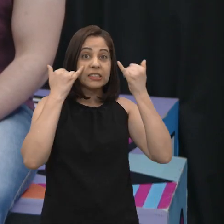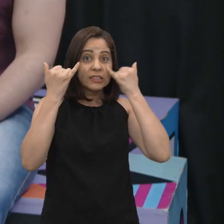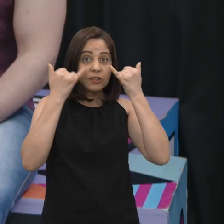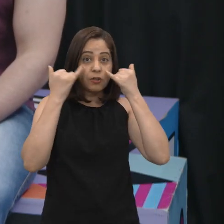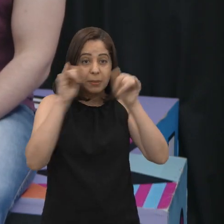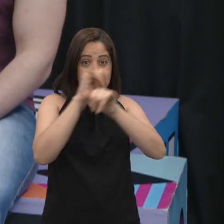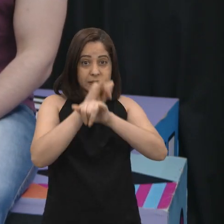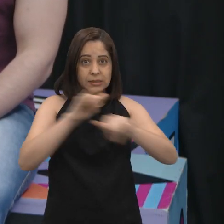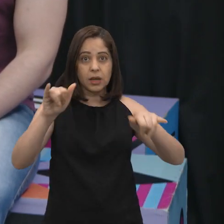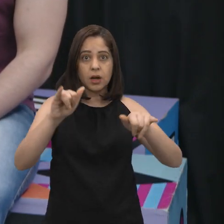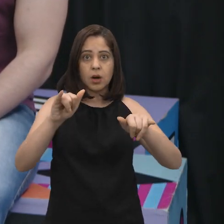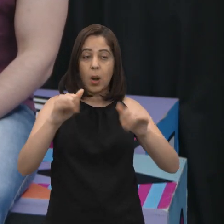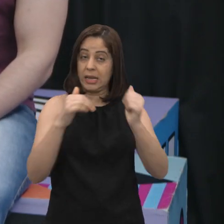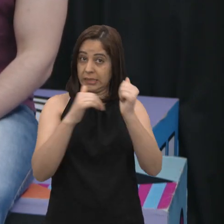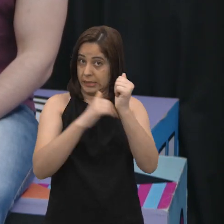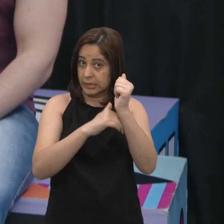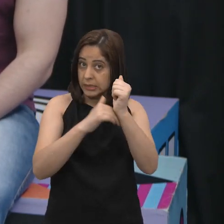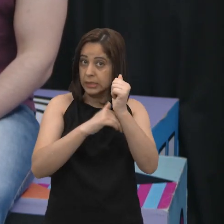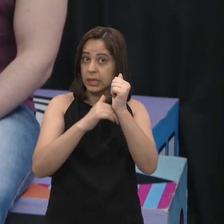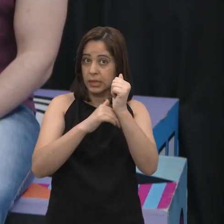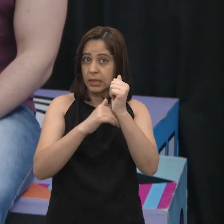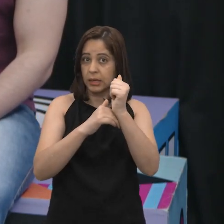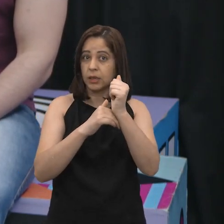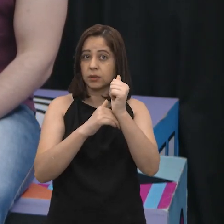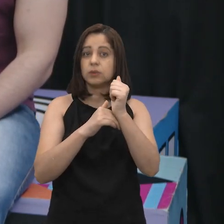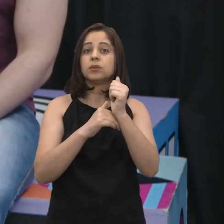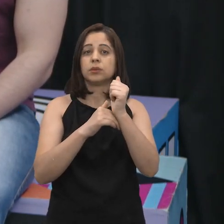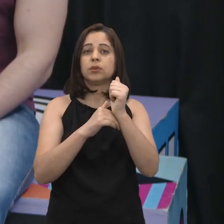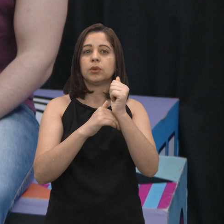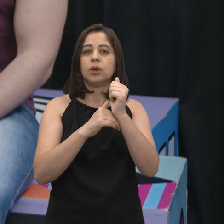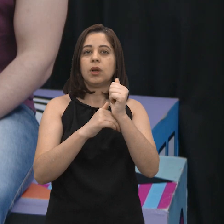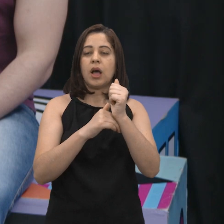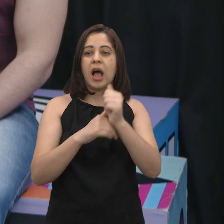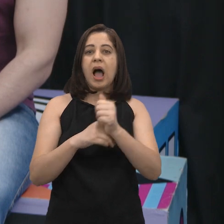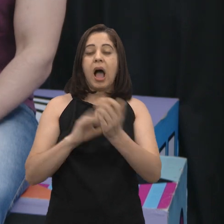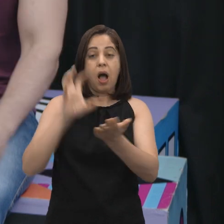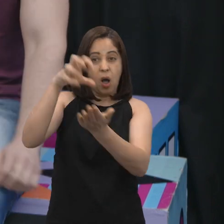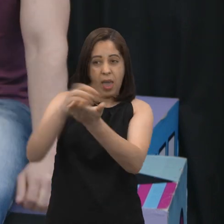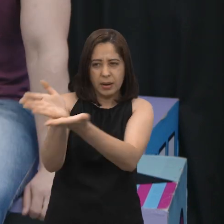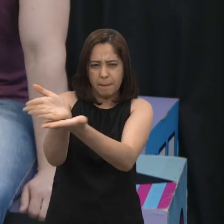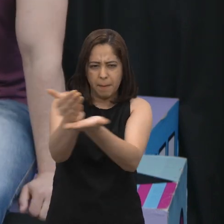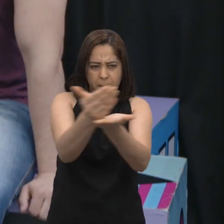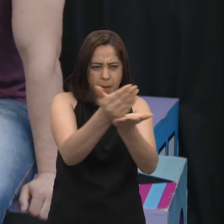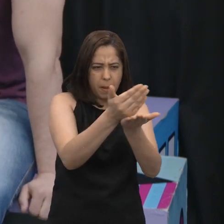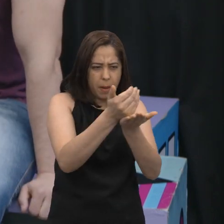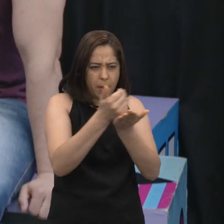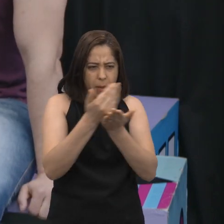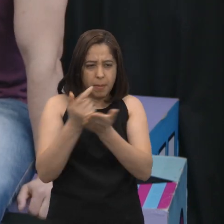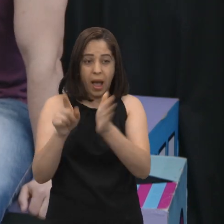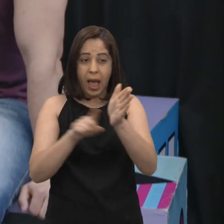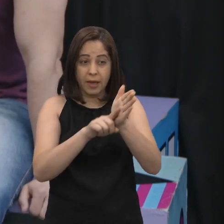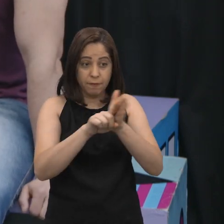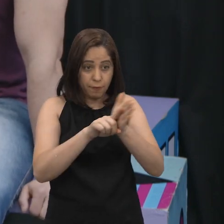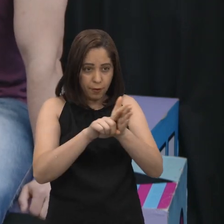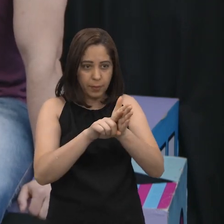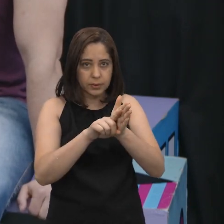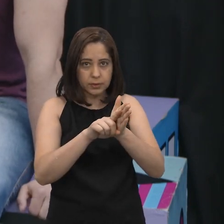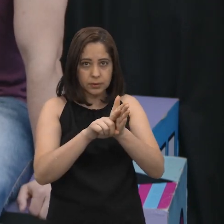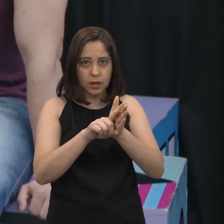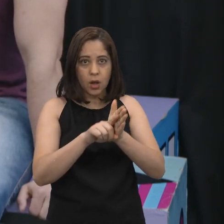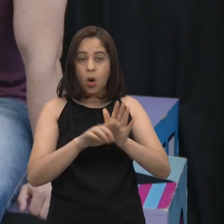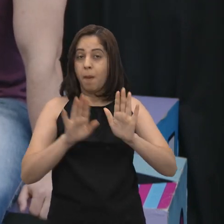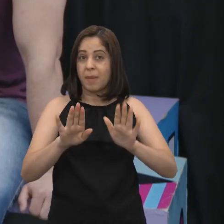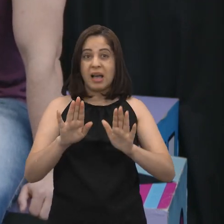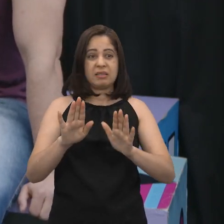informações prestadas são sigilosas e só podem ser usadas para fins estatísticos. Ou seja, em hipótese alguma, podem